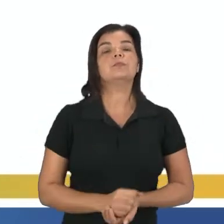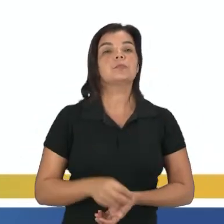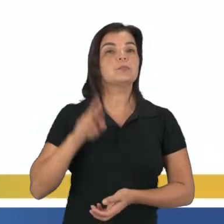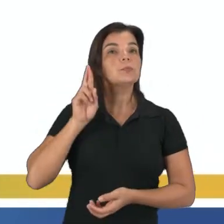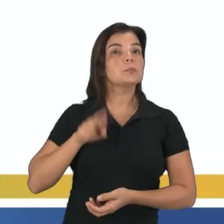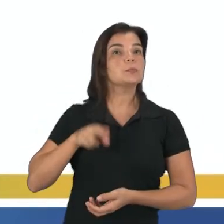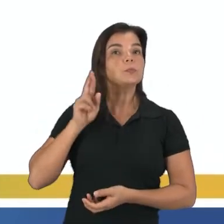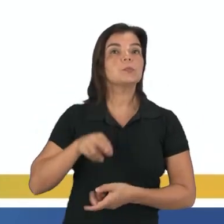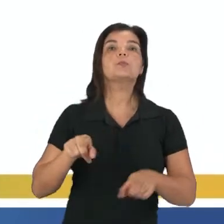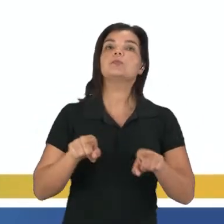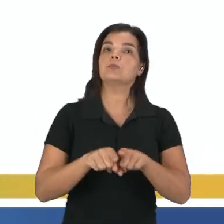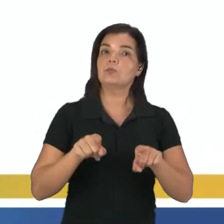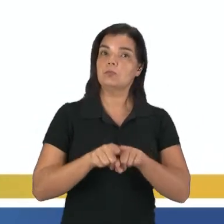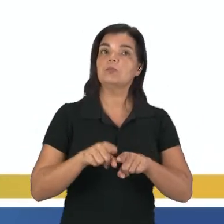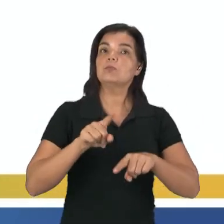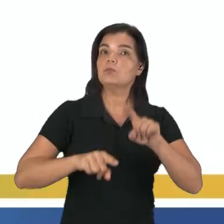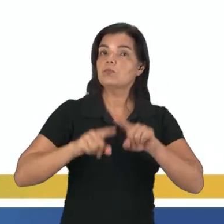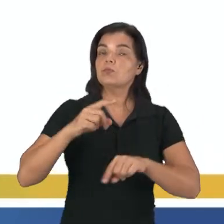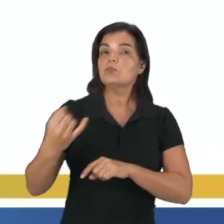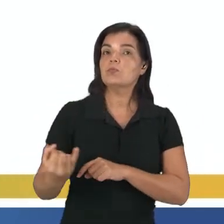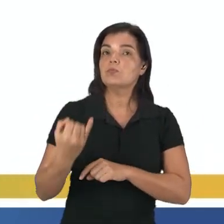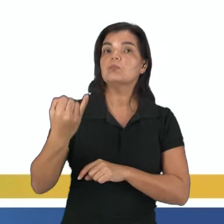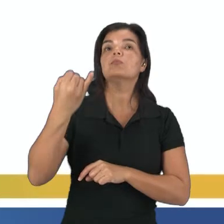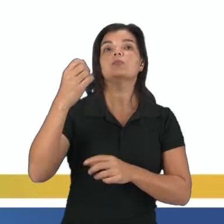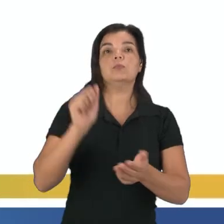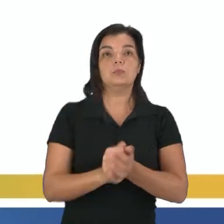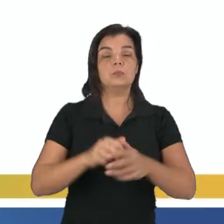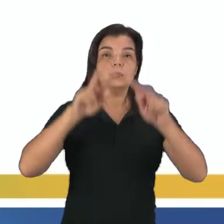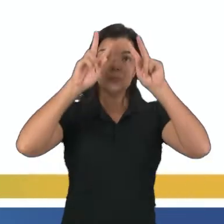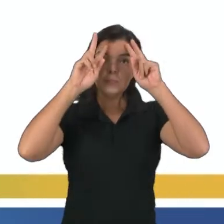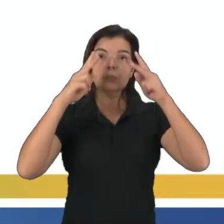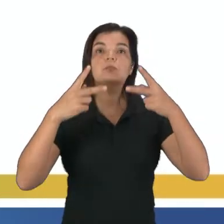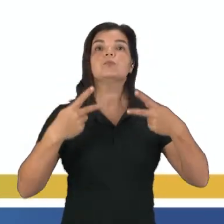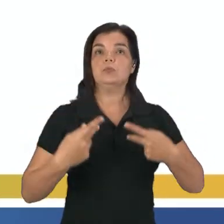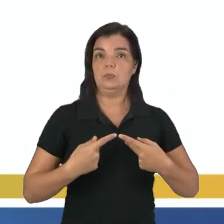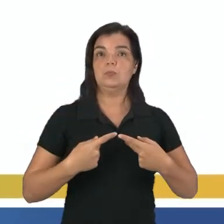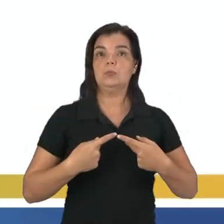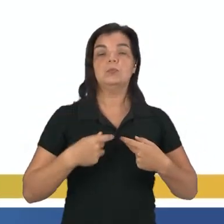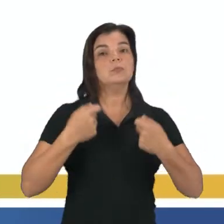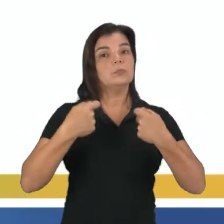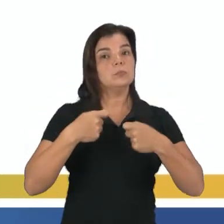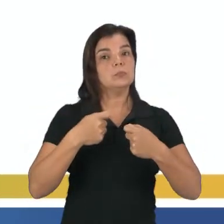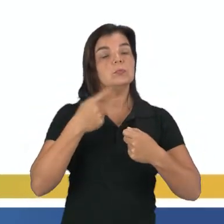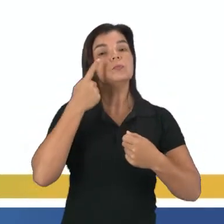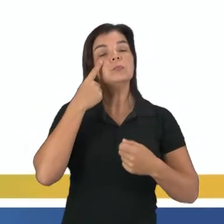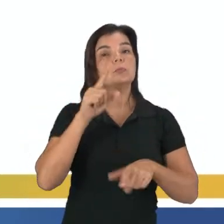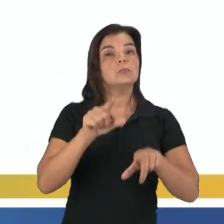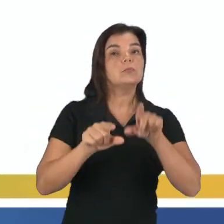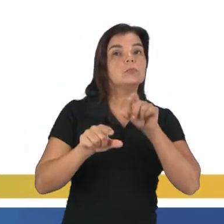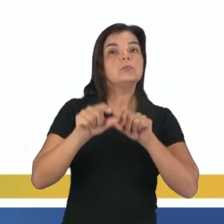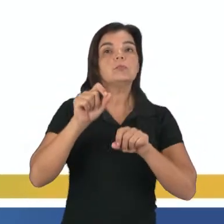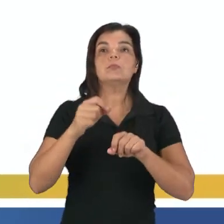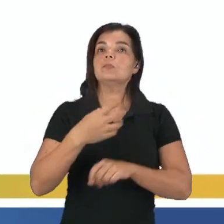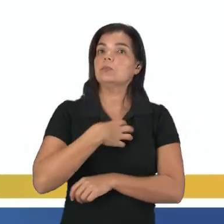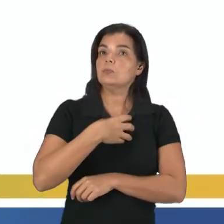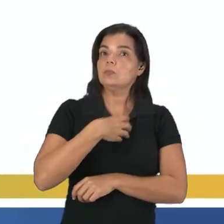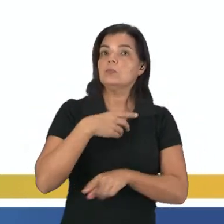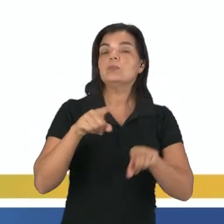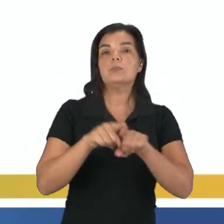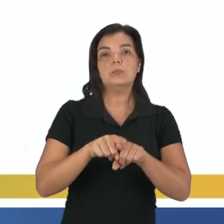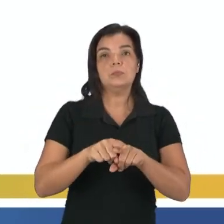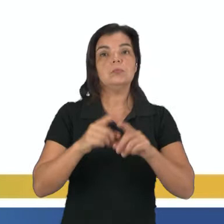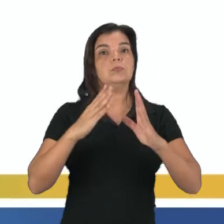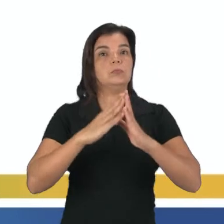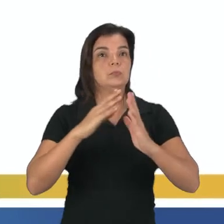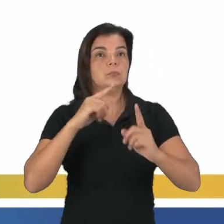A razão torna-se um instrumento pelo qual o ser humano deve pautar as suas ações. Ainda que a religião